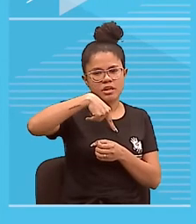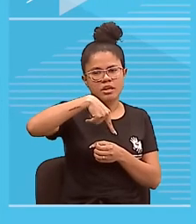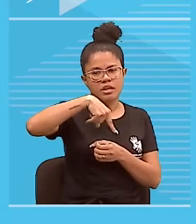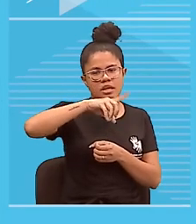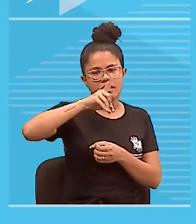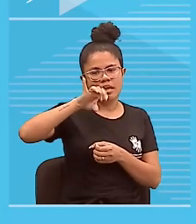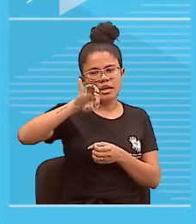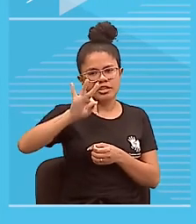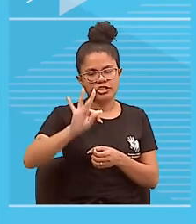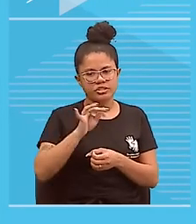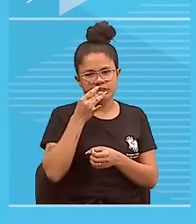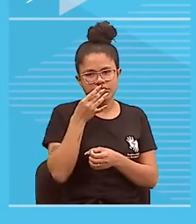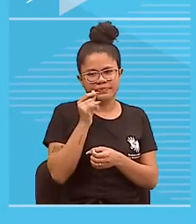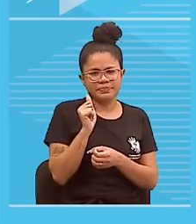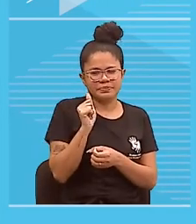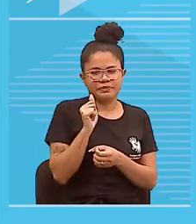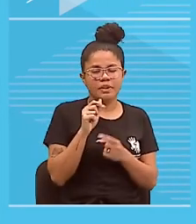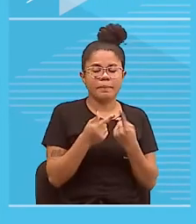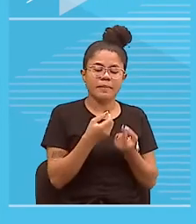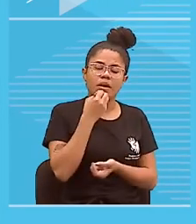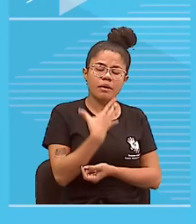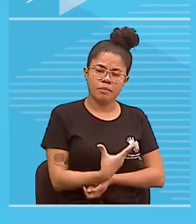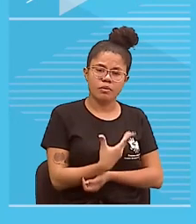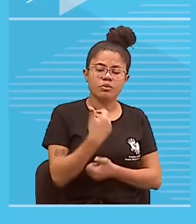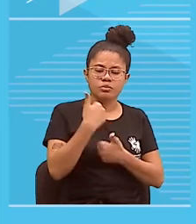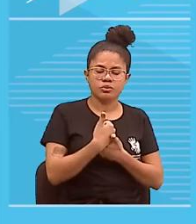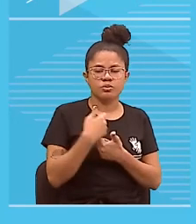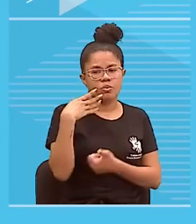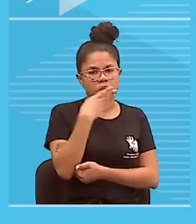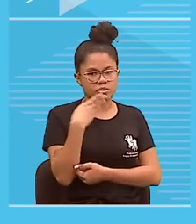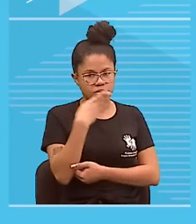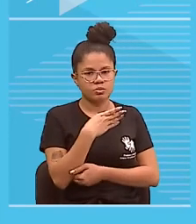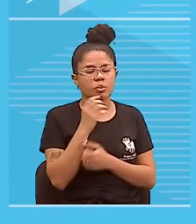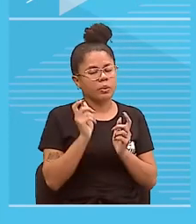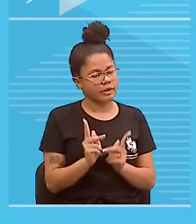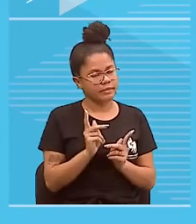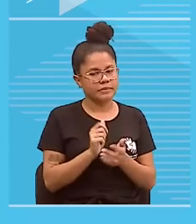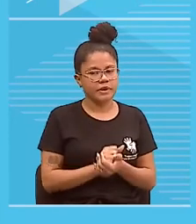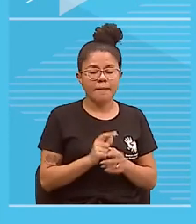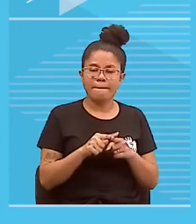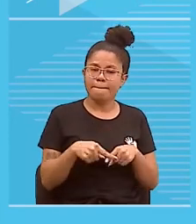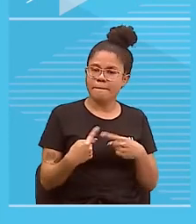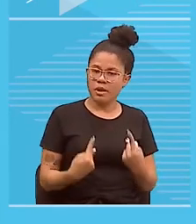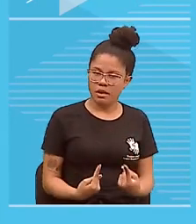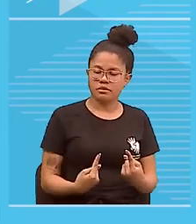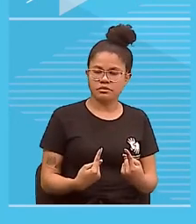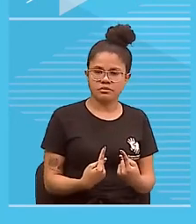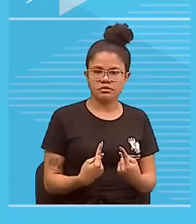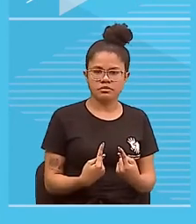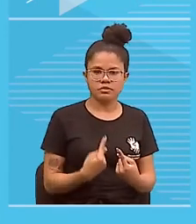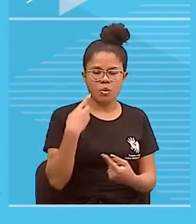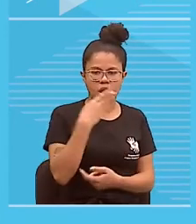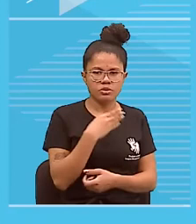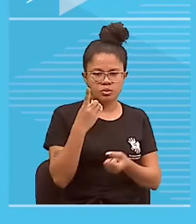são muito bons para substituir o açúcar gente e os naturais né bastante natural então